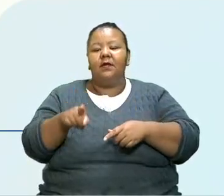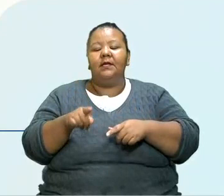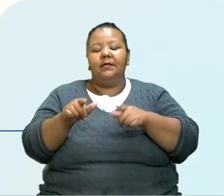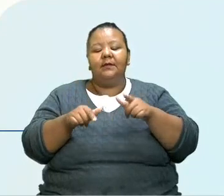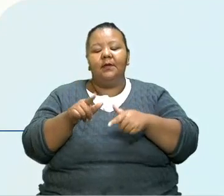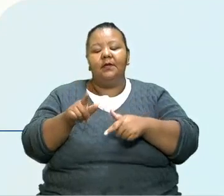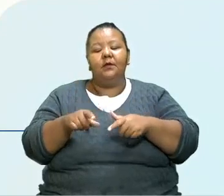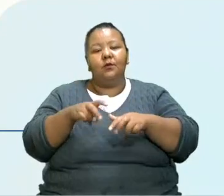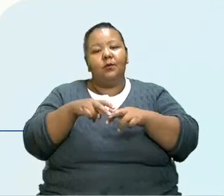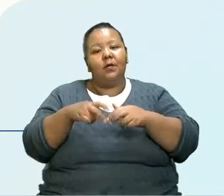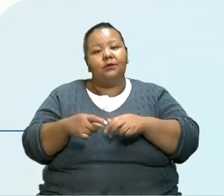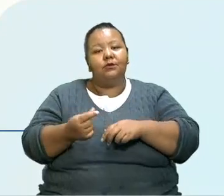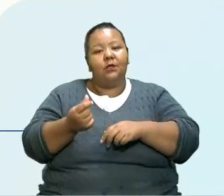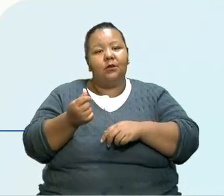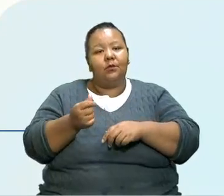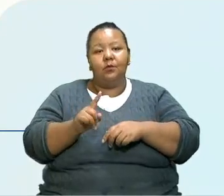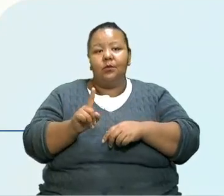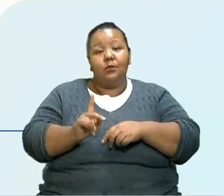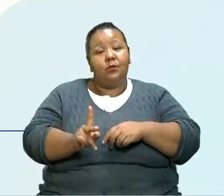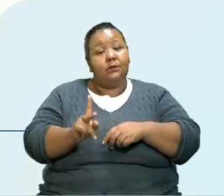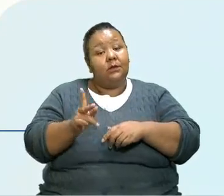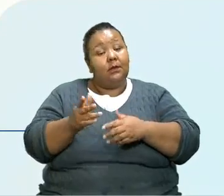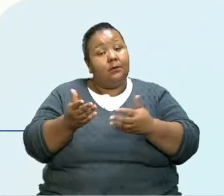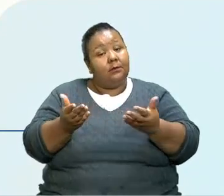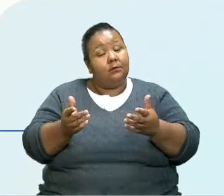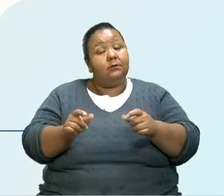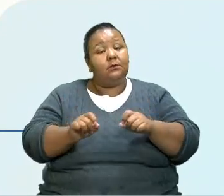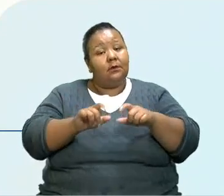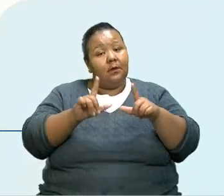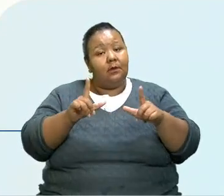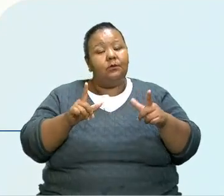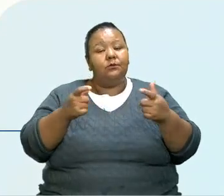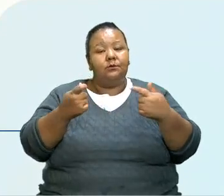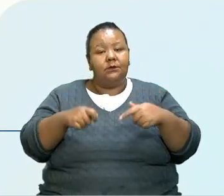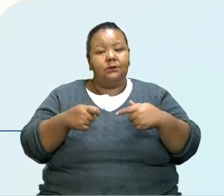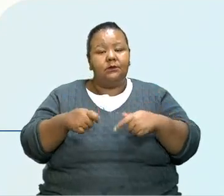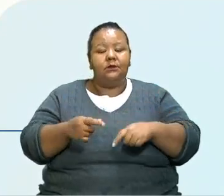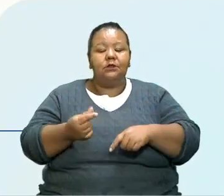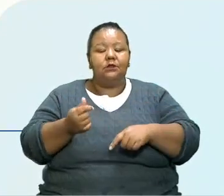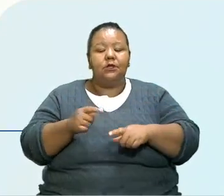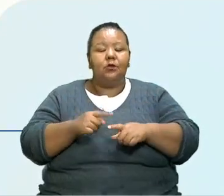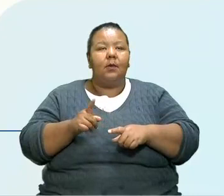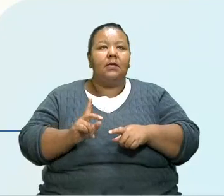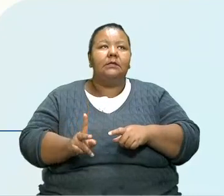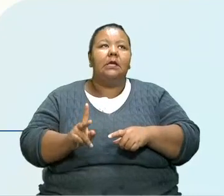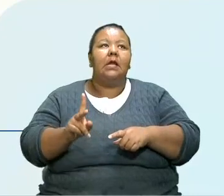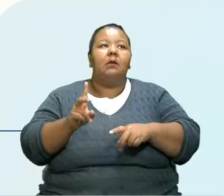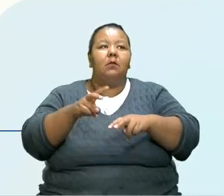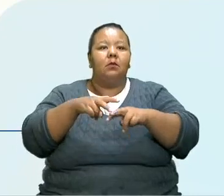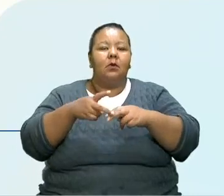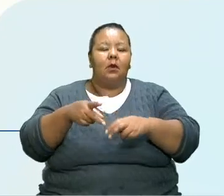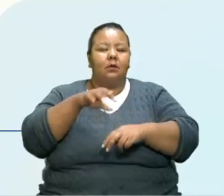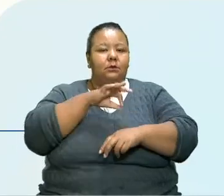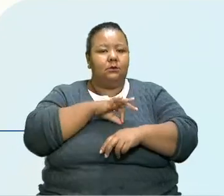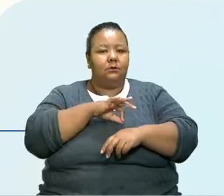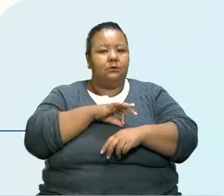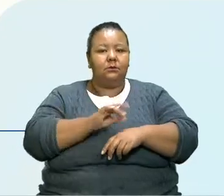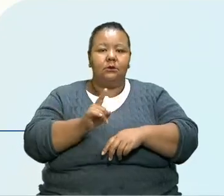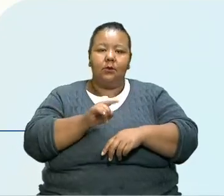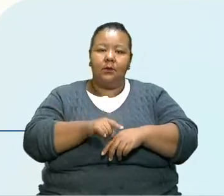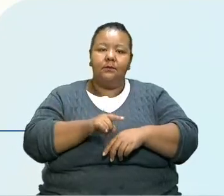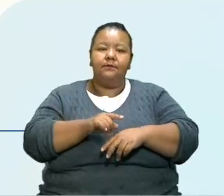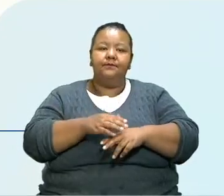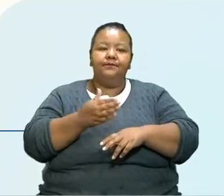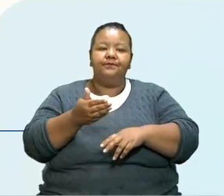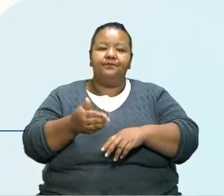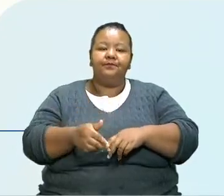dinheiro. Nem sempre. Tá, existe um primeiro momento ali, mas não vai ser sempre nessa categoria.